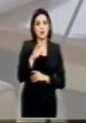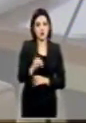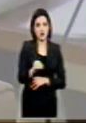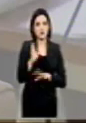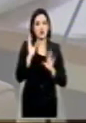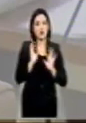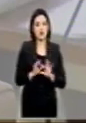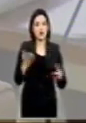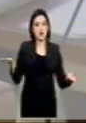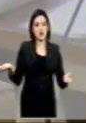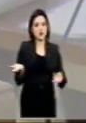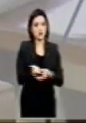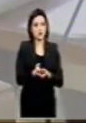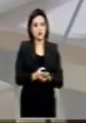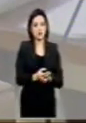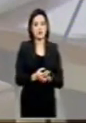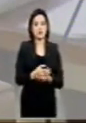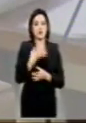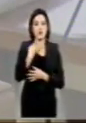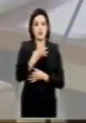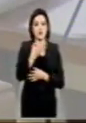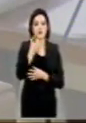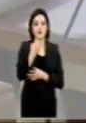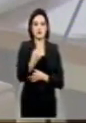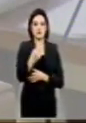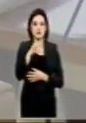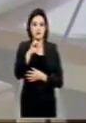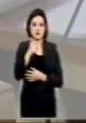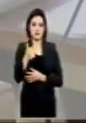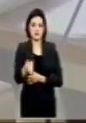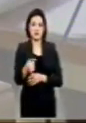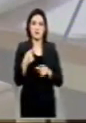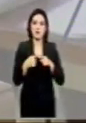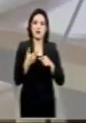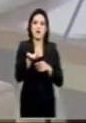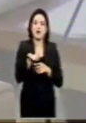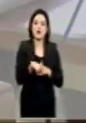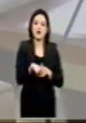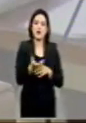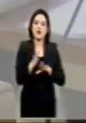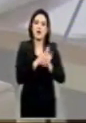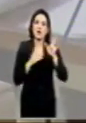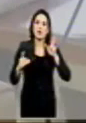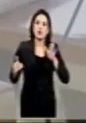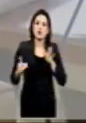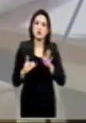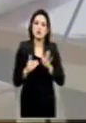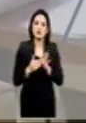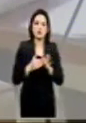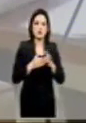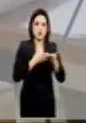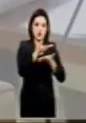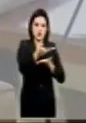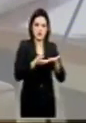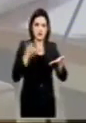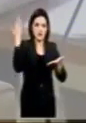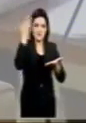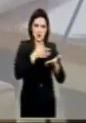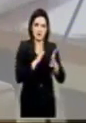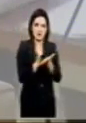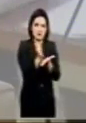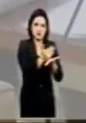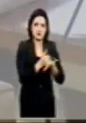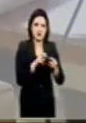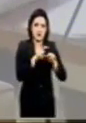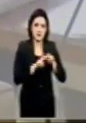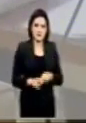cautelar 4297, por meio da qual requer a apreensão dos elementos probatórios arrecadados pela via da ordem